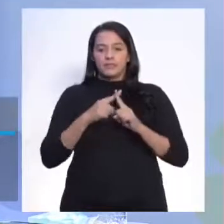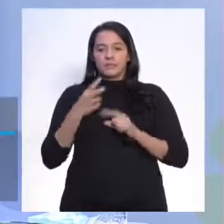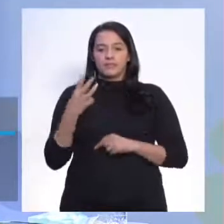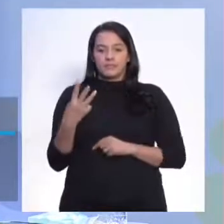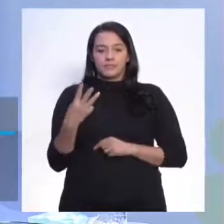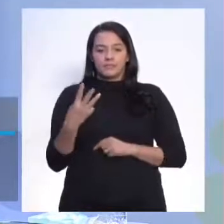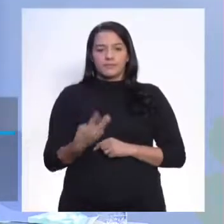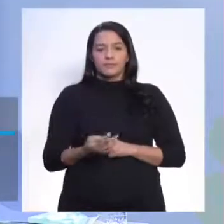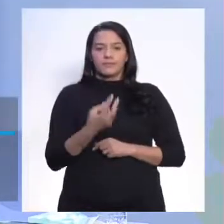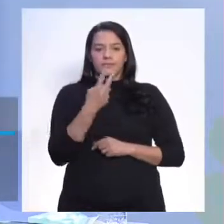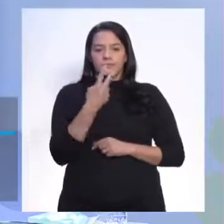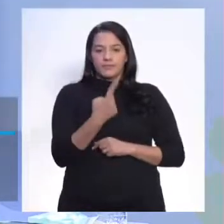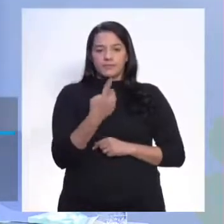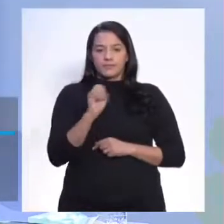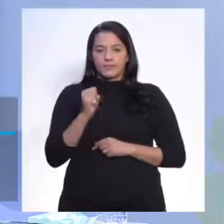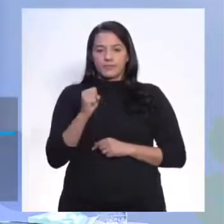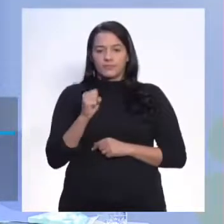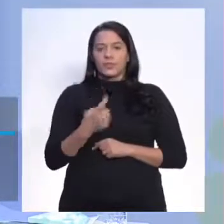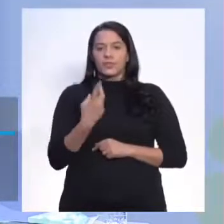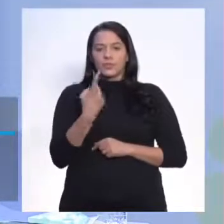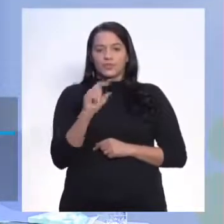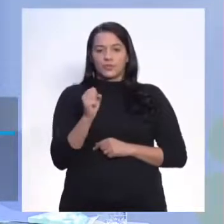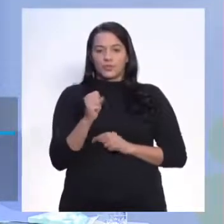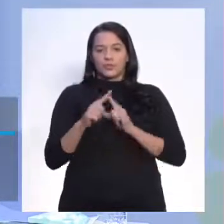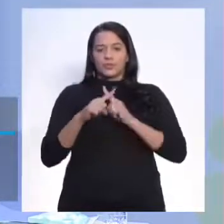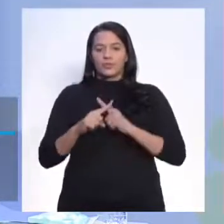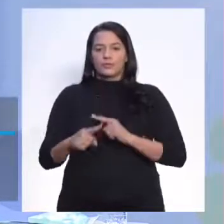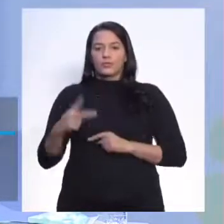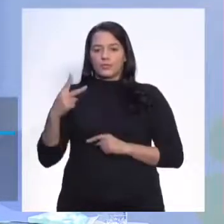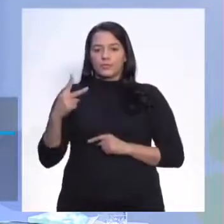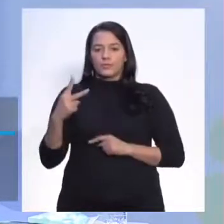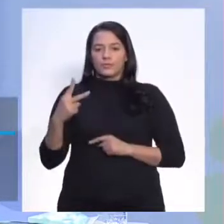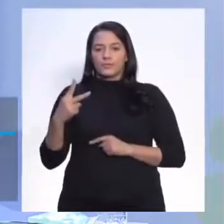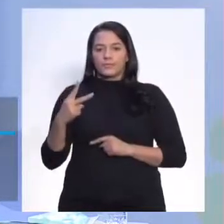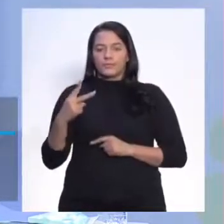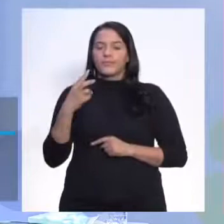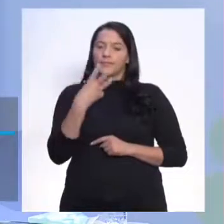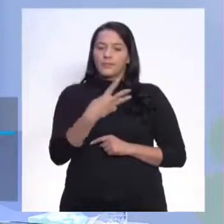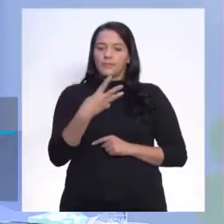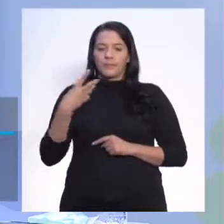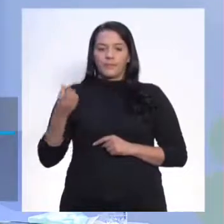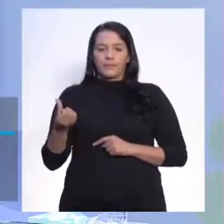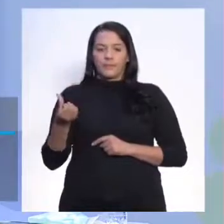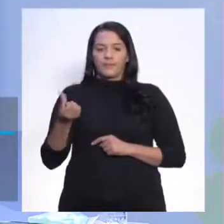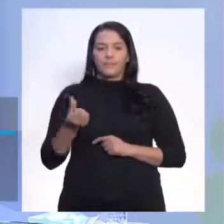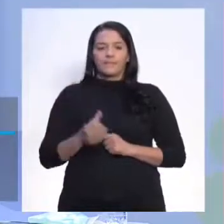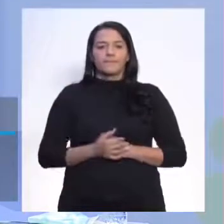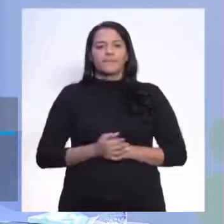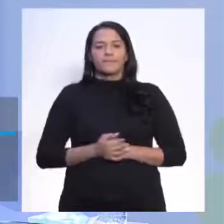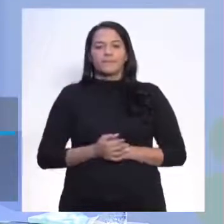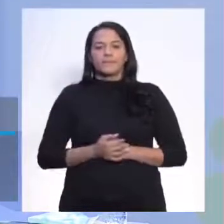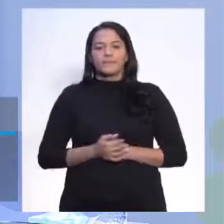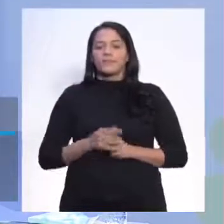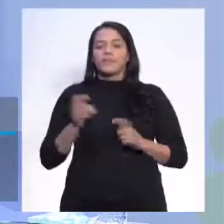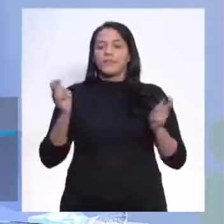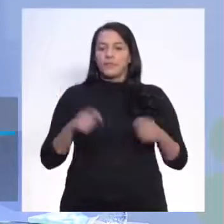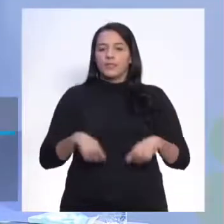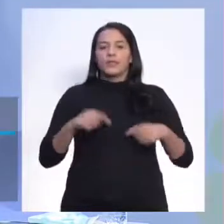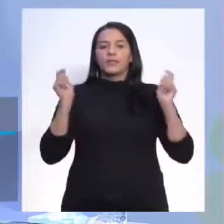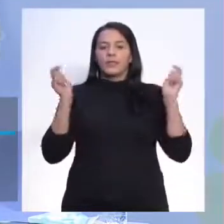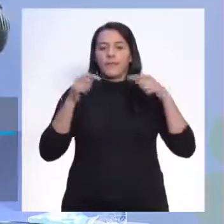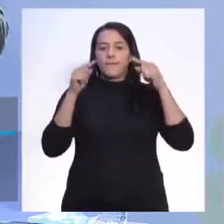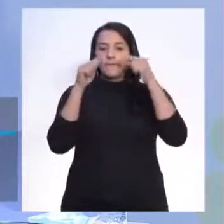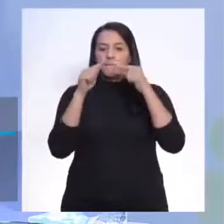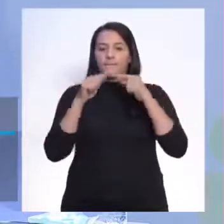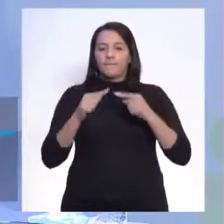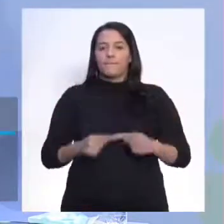6 vezes 3, 18. 18 vezes 2, 36. Então, o Carlos poderá